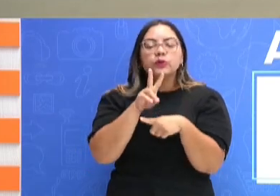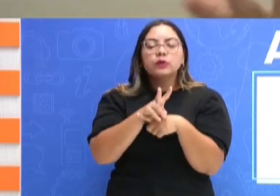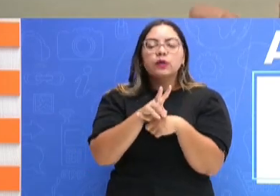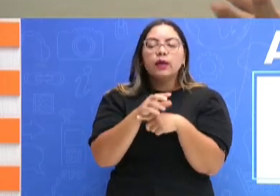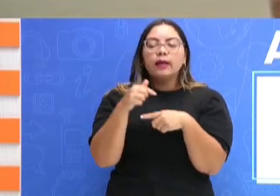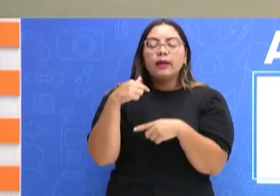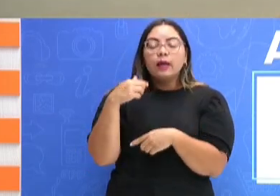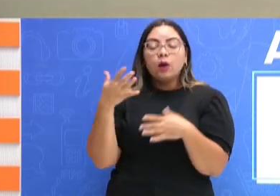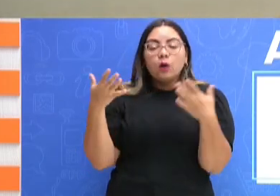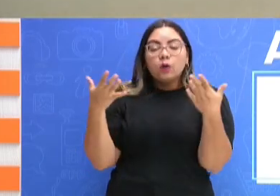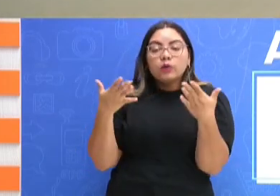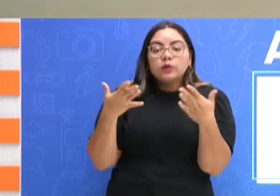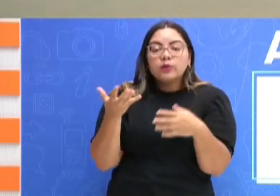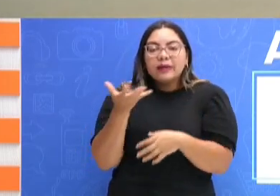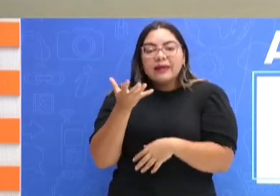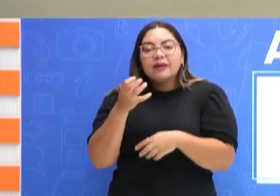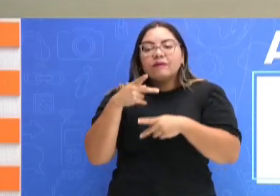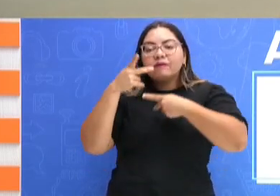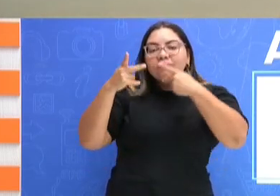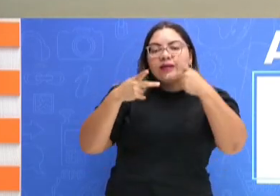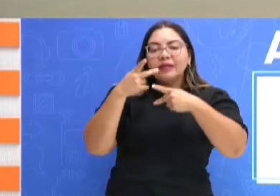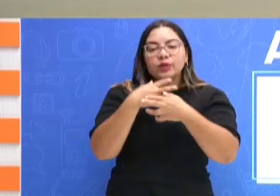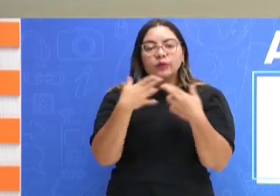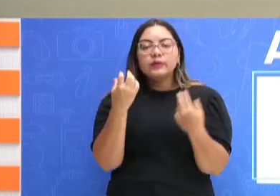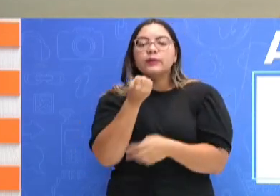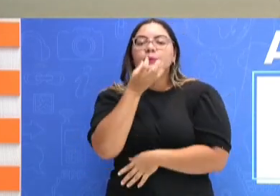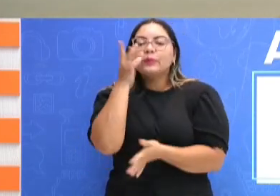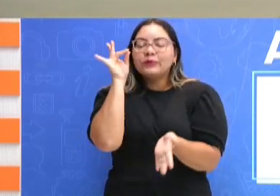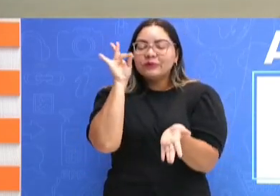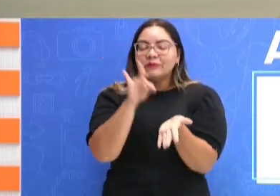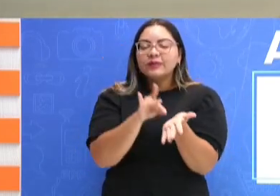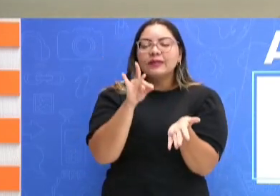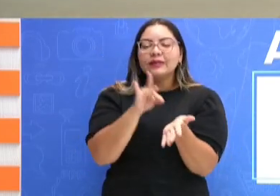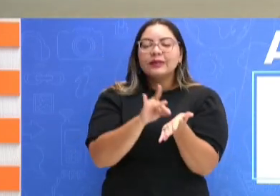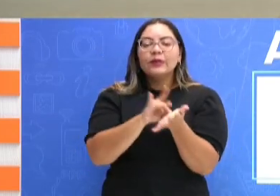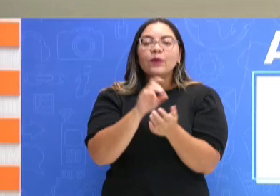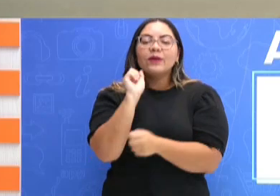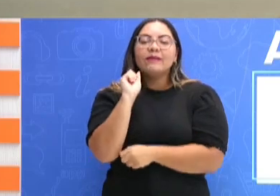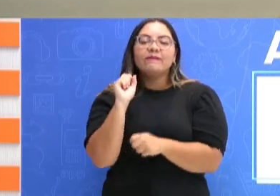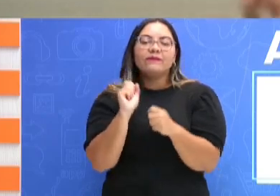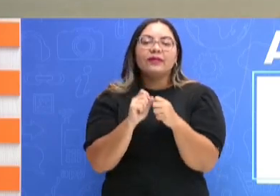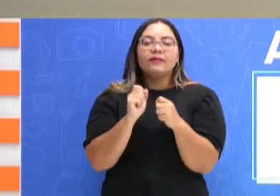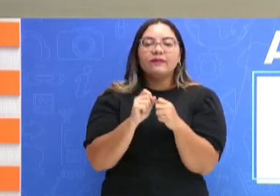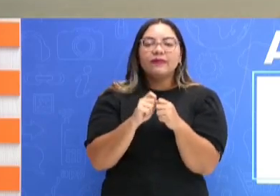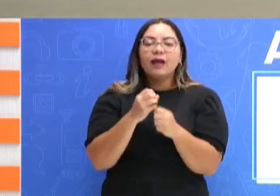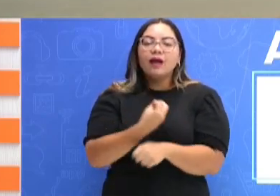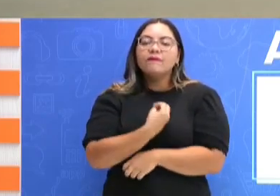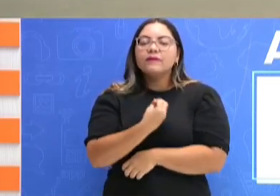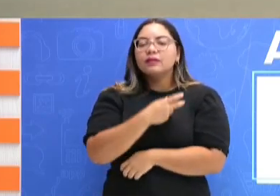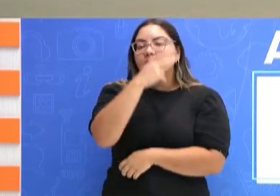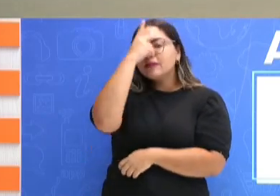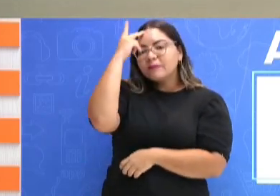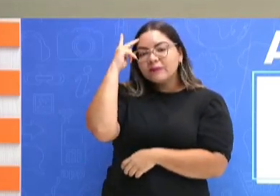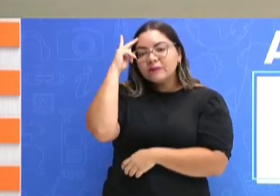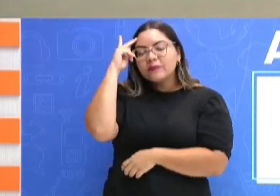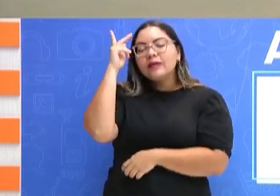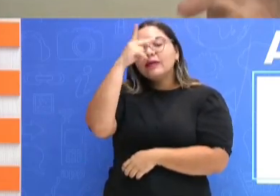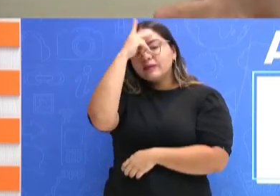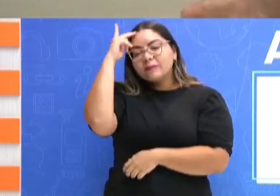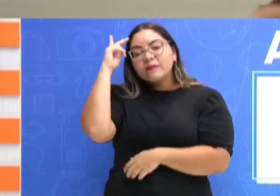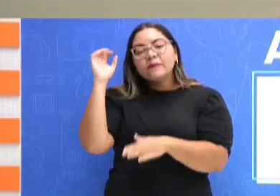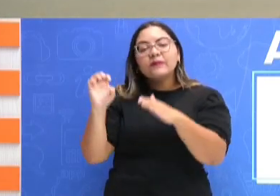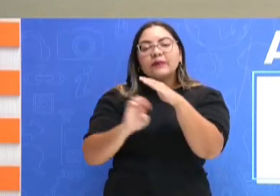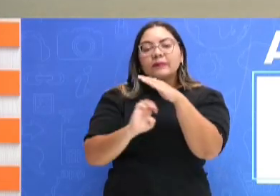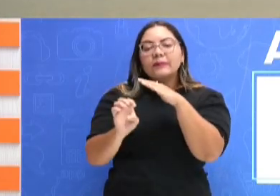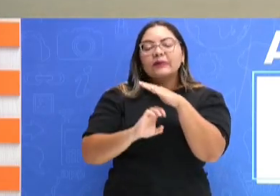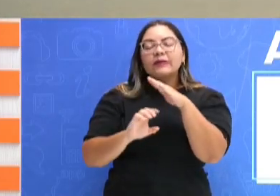se o tempo me permitir, falar de muitas ações boas que a gente vai poder fazer para resgatar a vida dos caxienses, dos comerciantes, a vida do